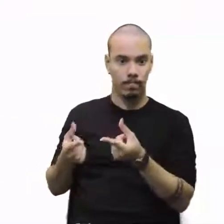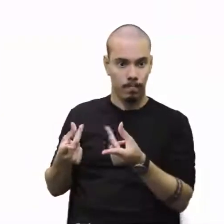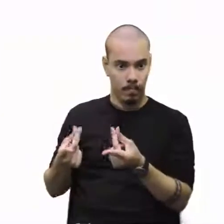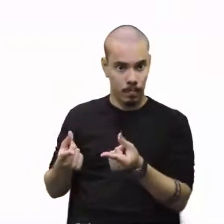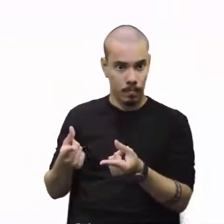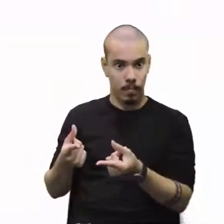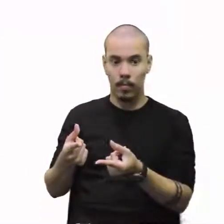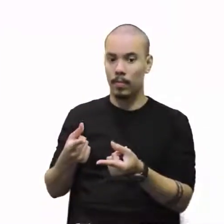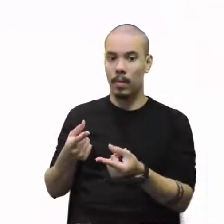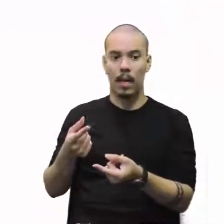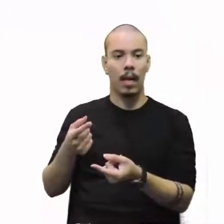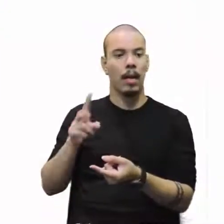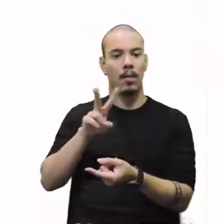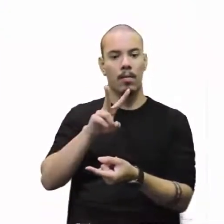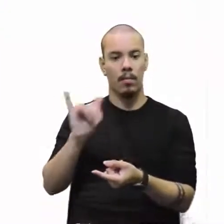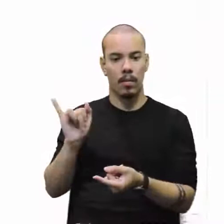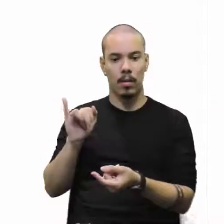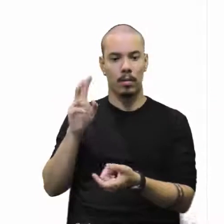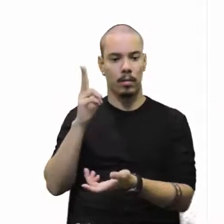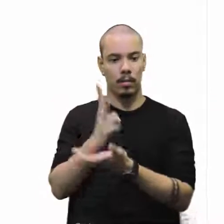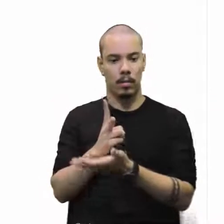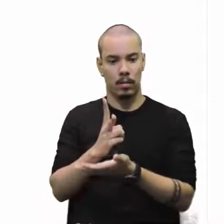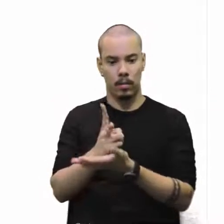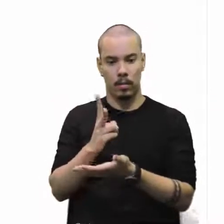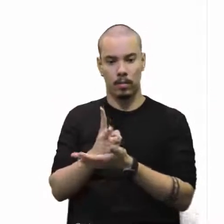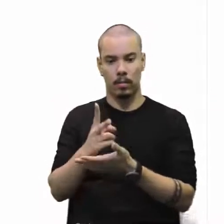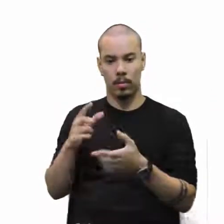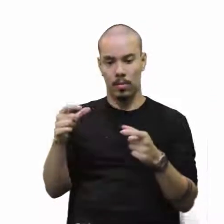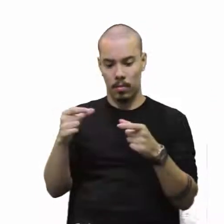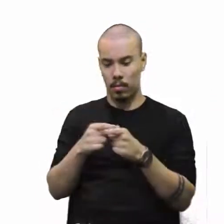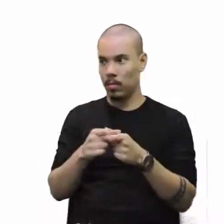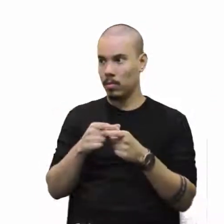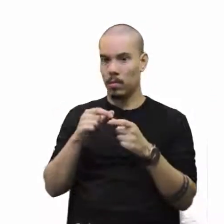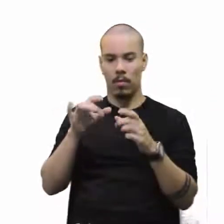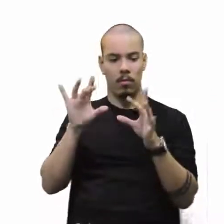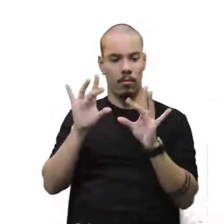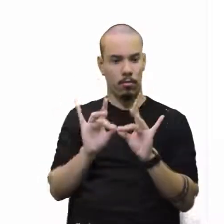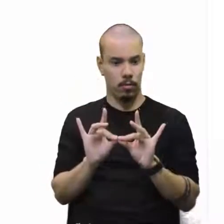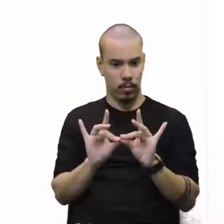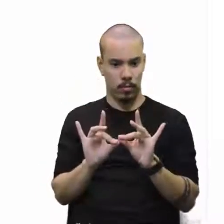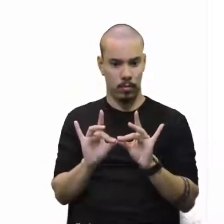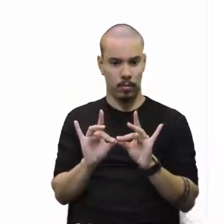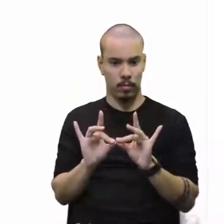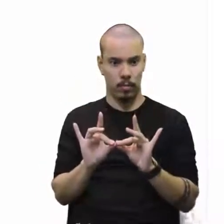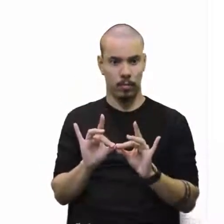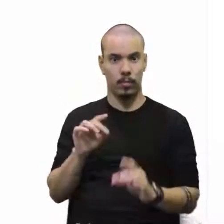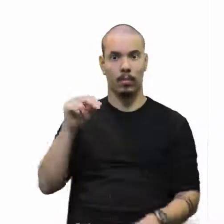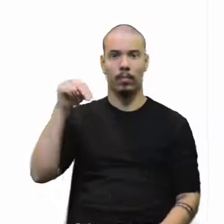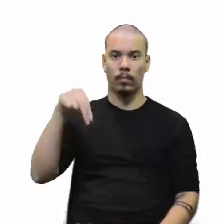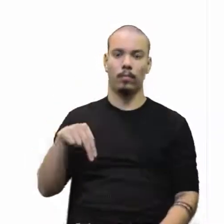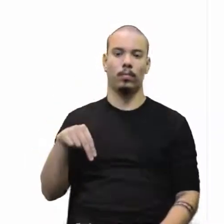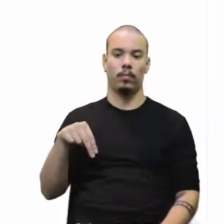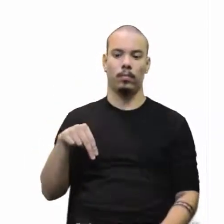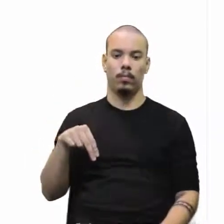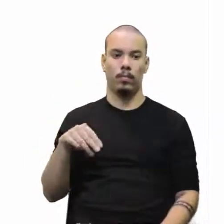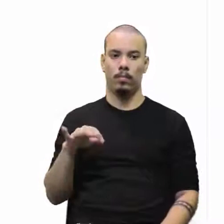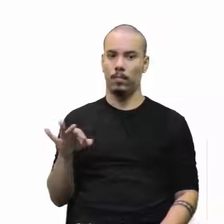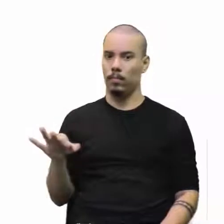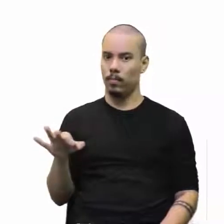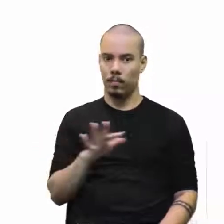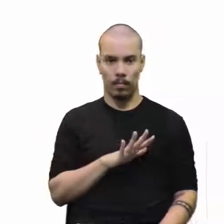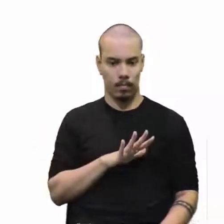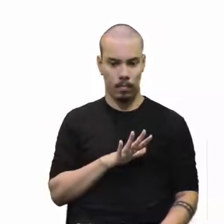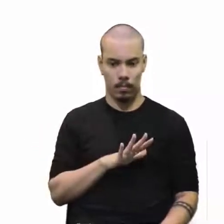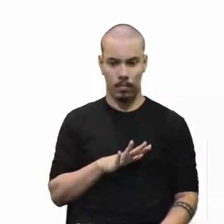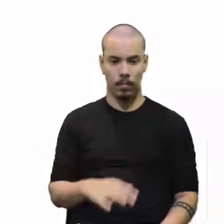ímã permanente, ele está aqui, certo? Então, aqui ele está com o norte, certo?